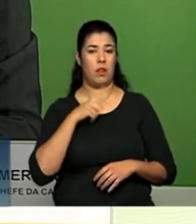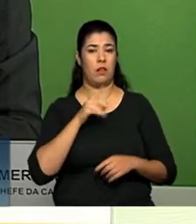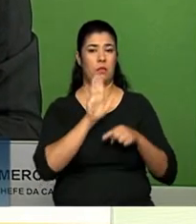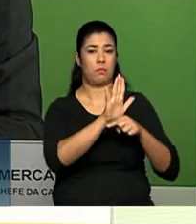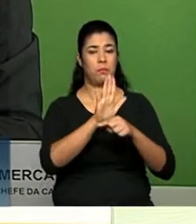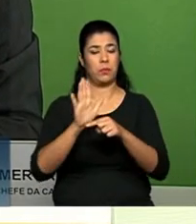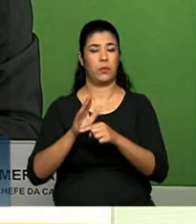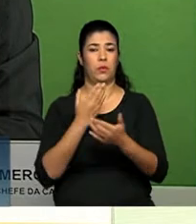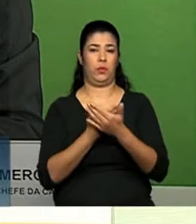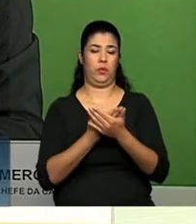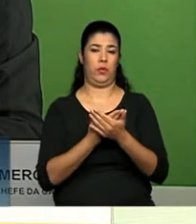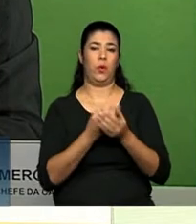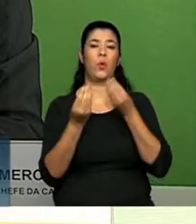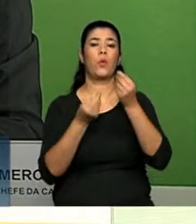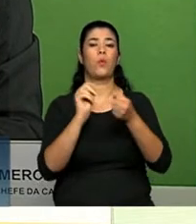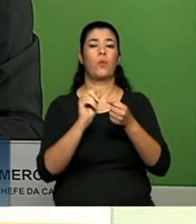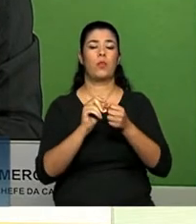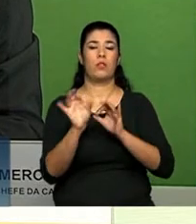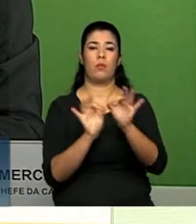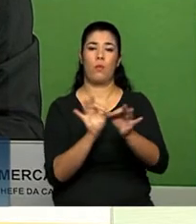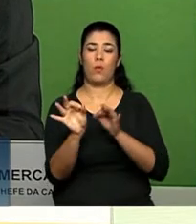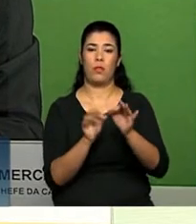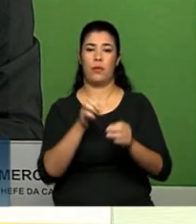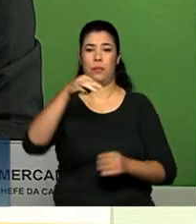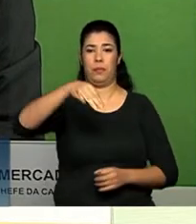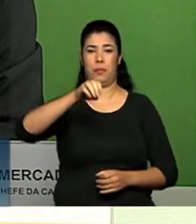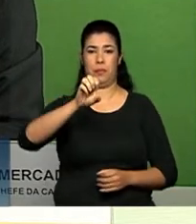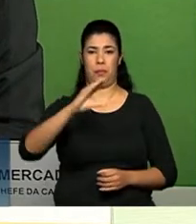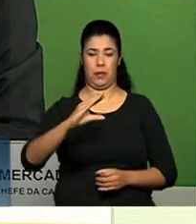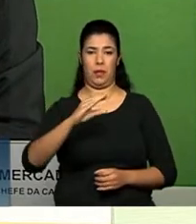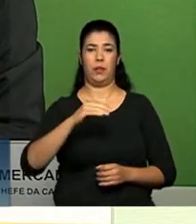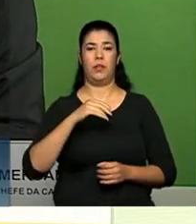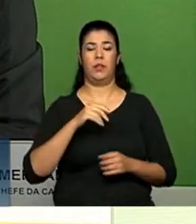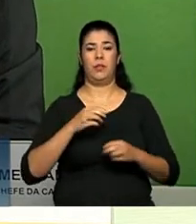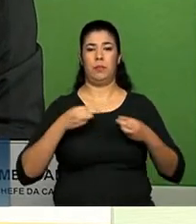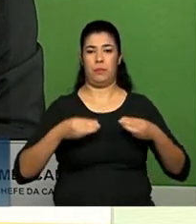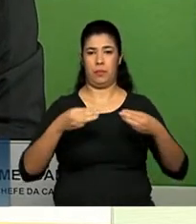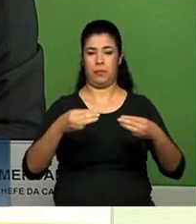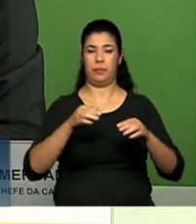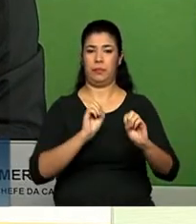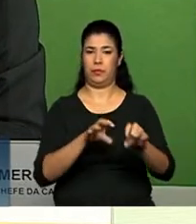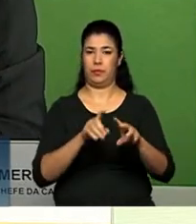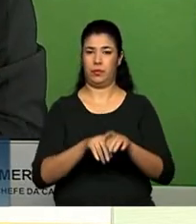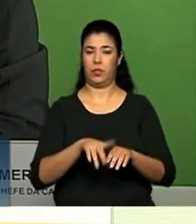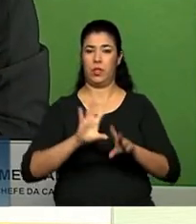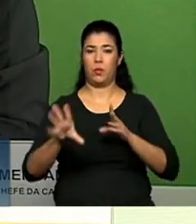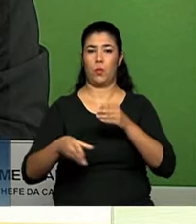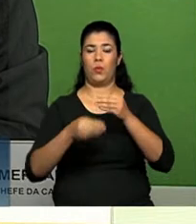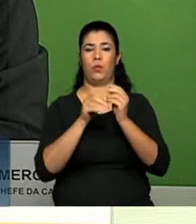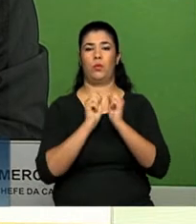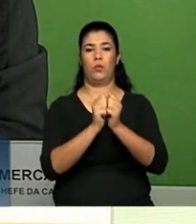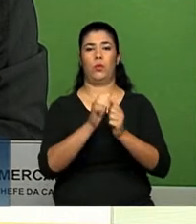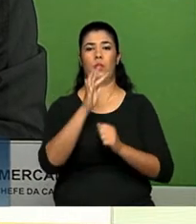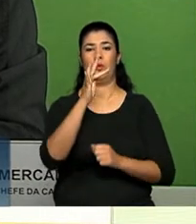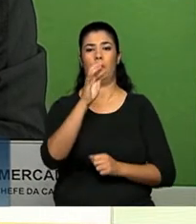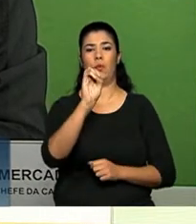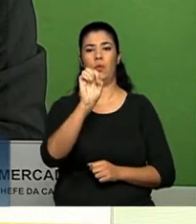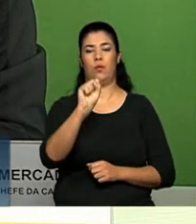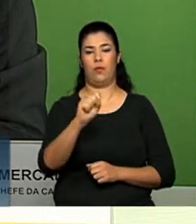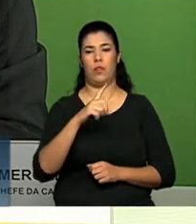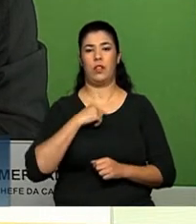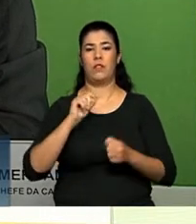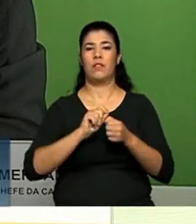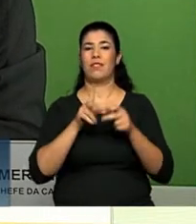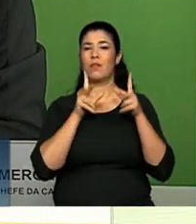O que que o MEC está fazendo? O MEC está implantando junto ao FIES aquilo que ele já faz no Enem, que é um cadastro